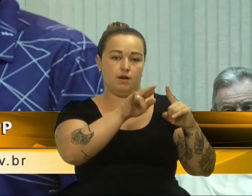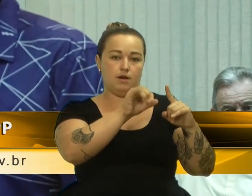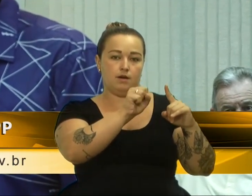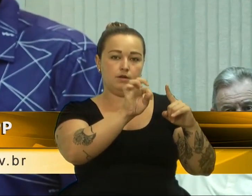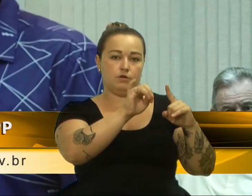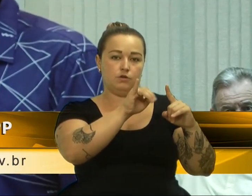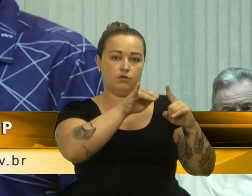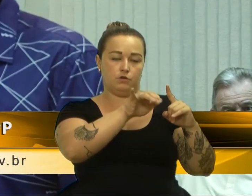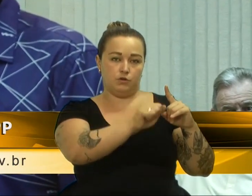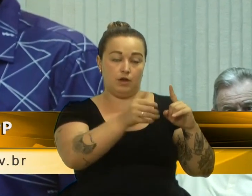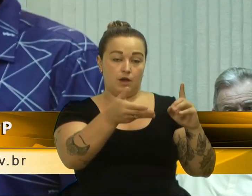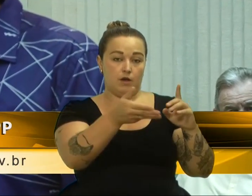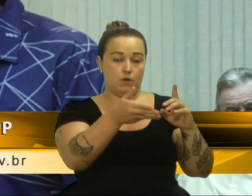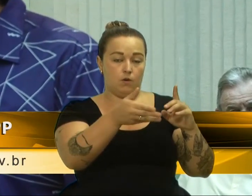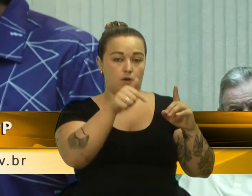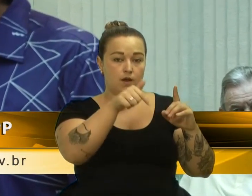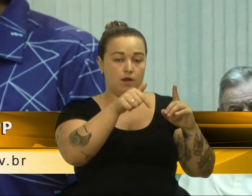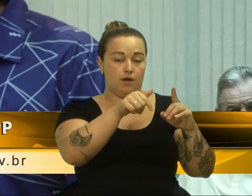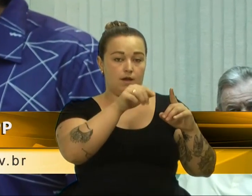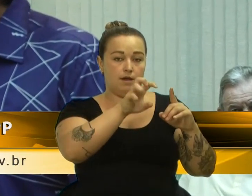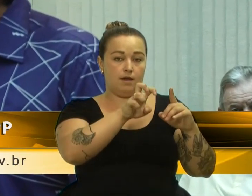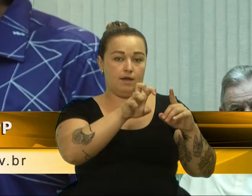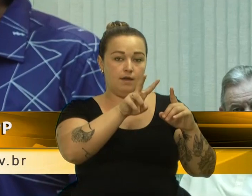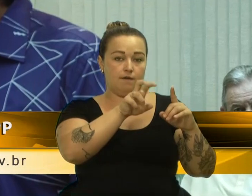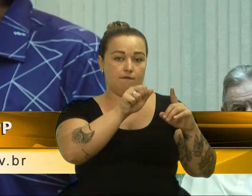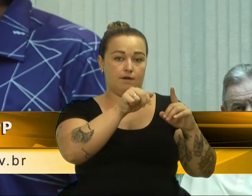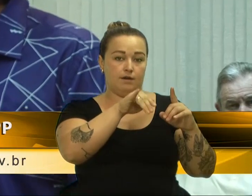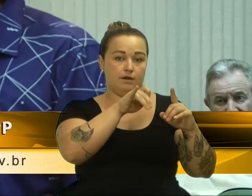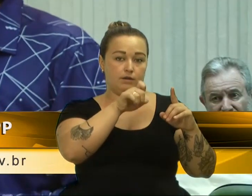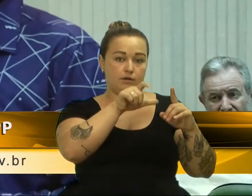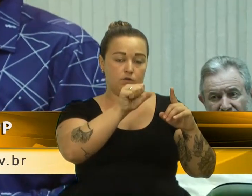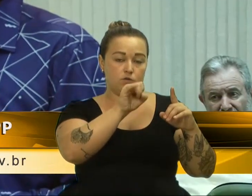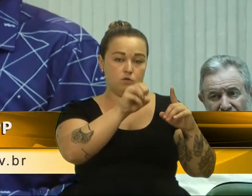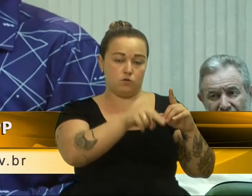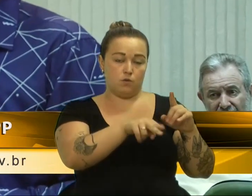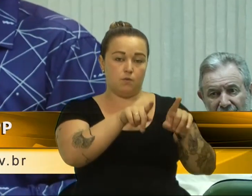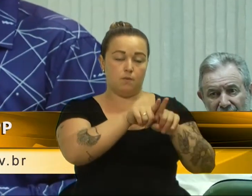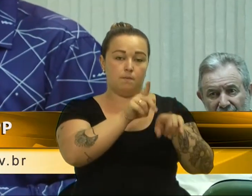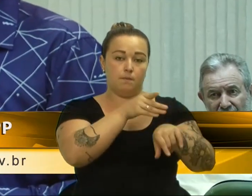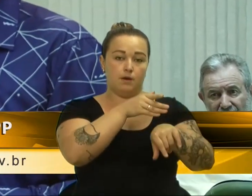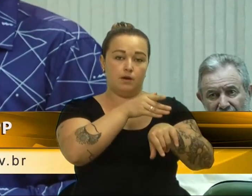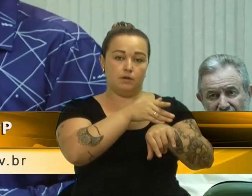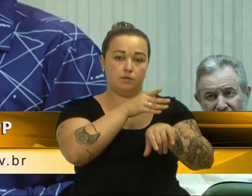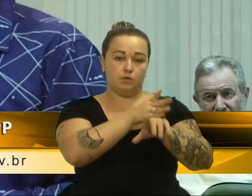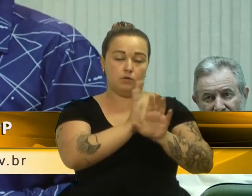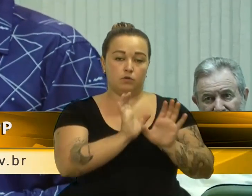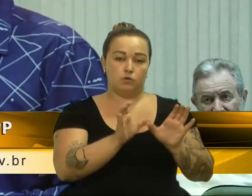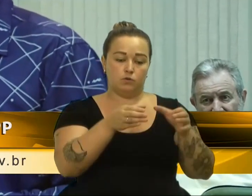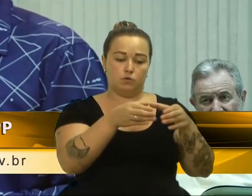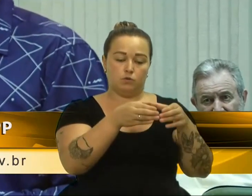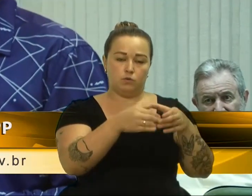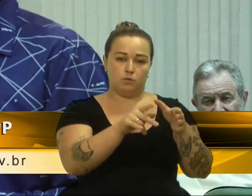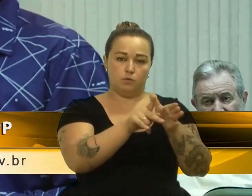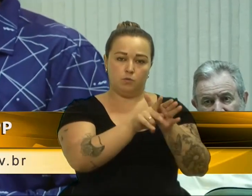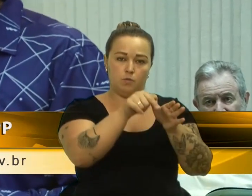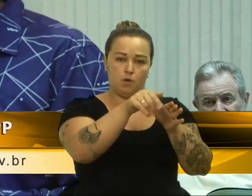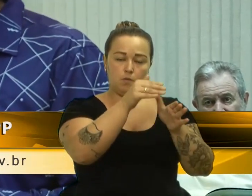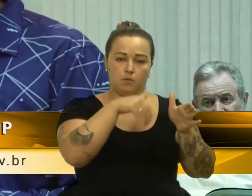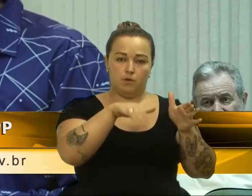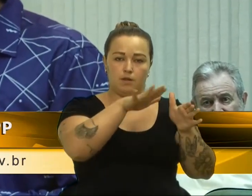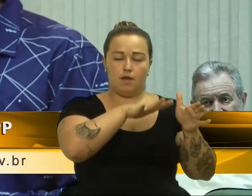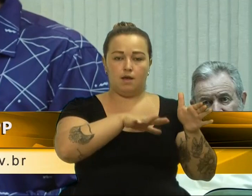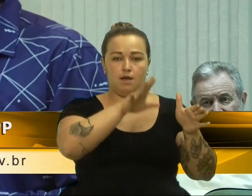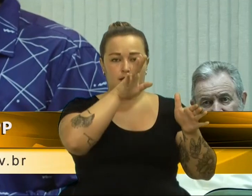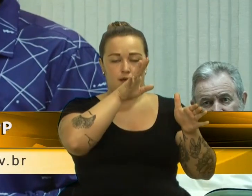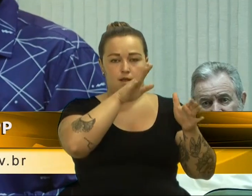então, o senhor Evanilson passa a ser membro da família dos cônicos regulares lateranenses e